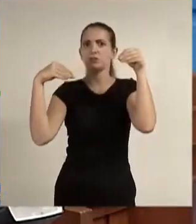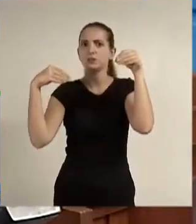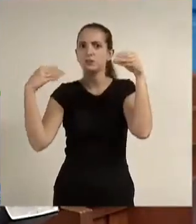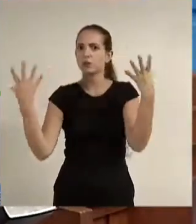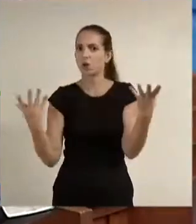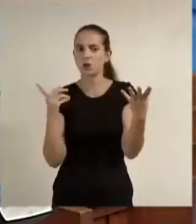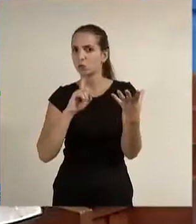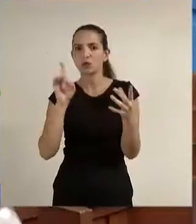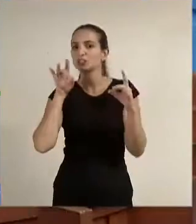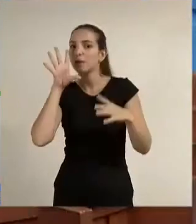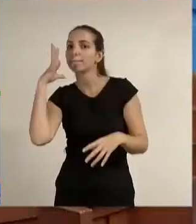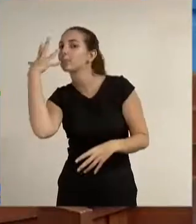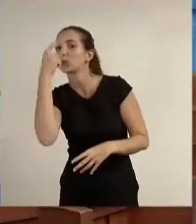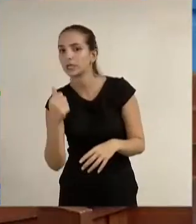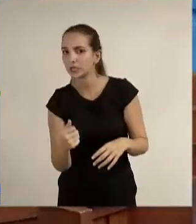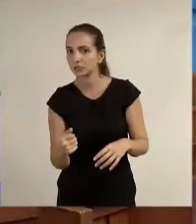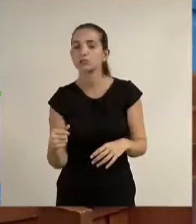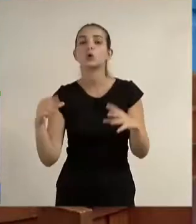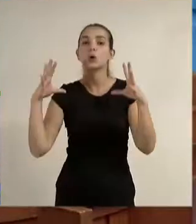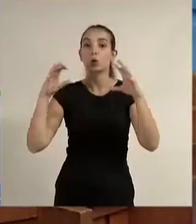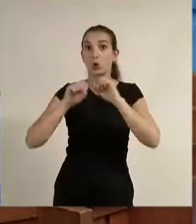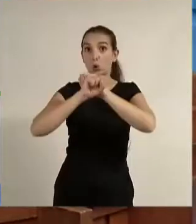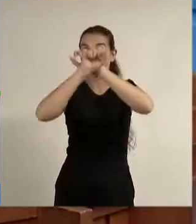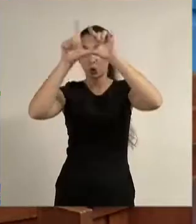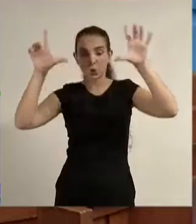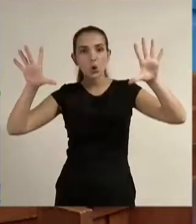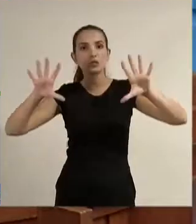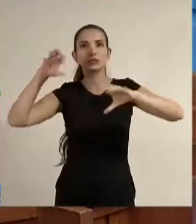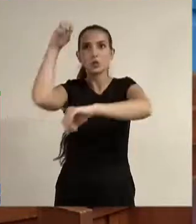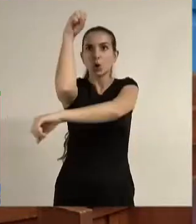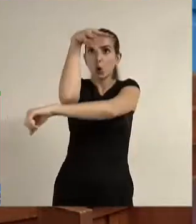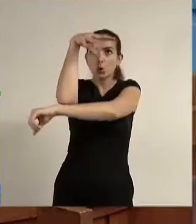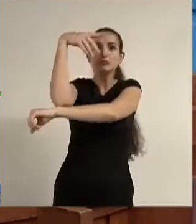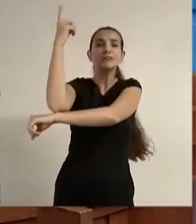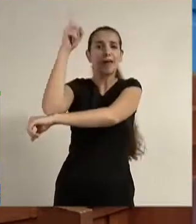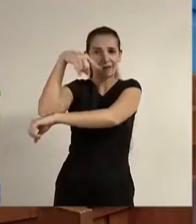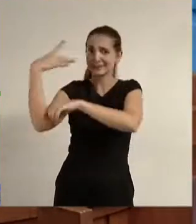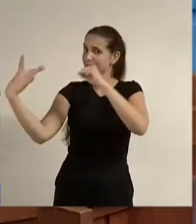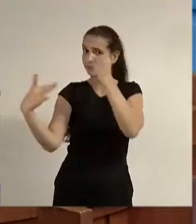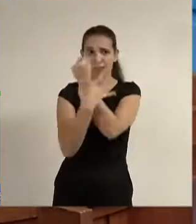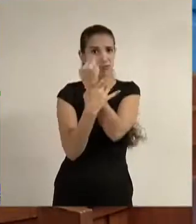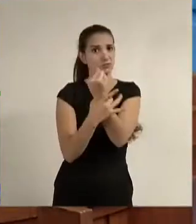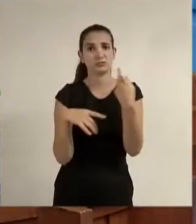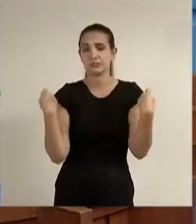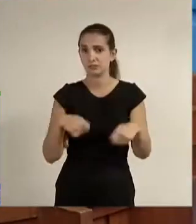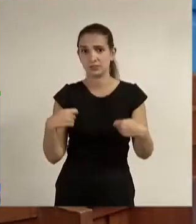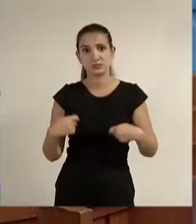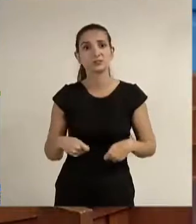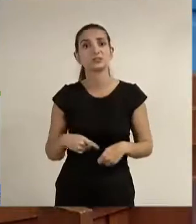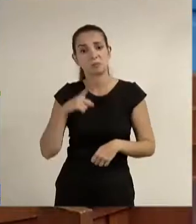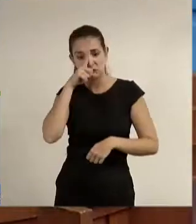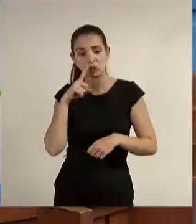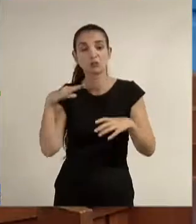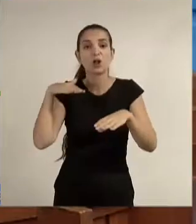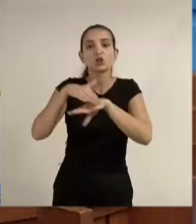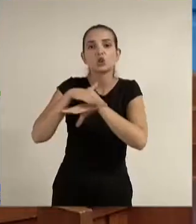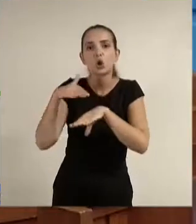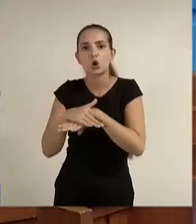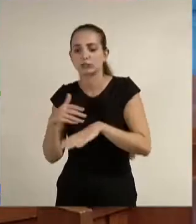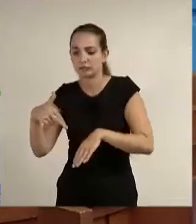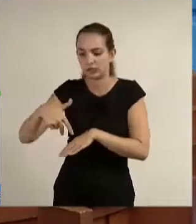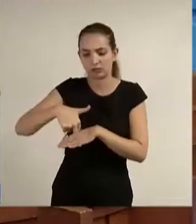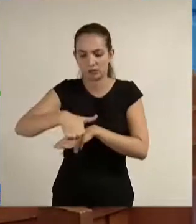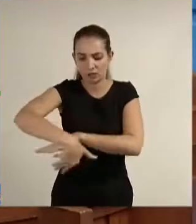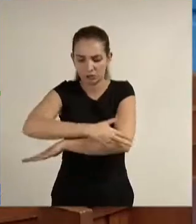de estética, de beleza, mas é uma questão também de segurança. Então, o